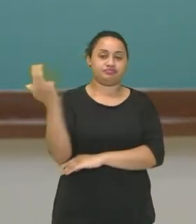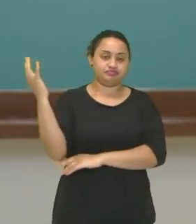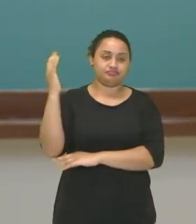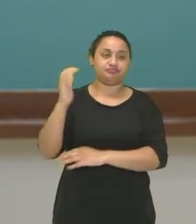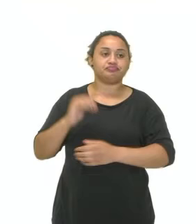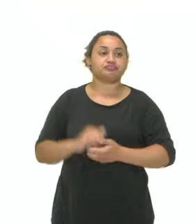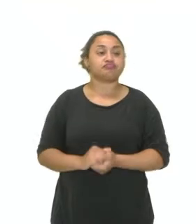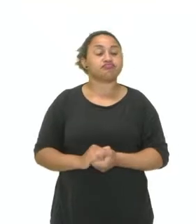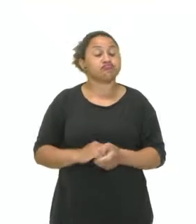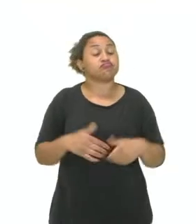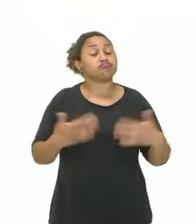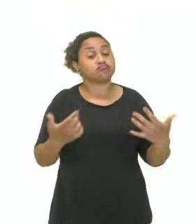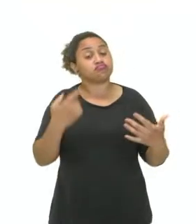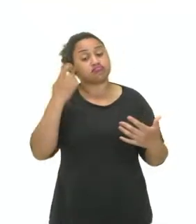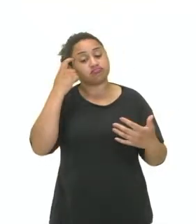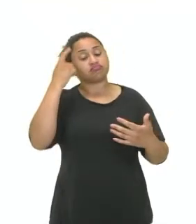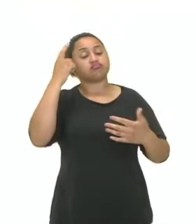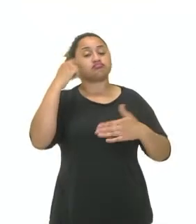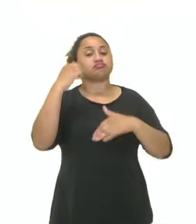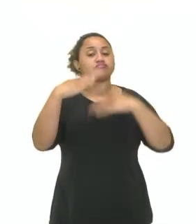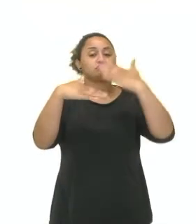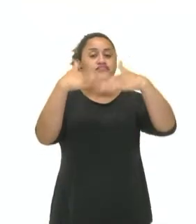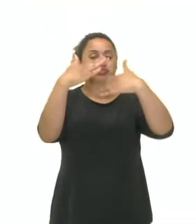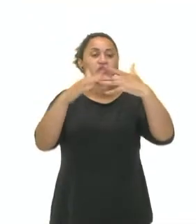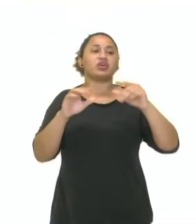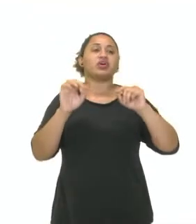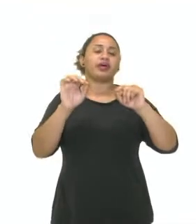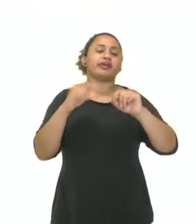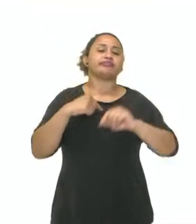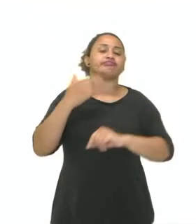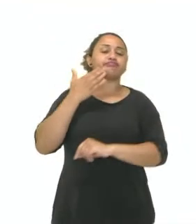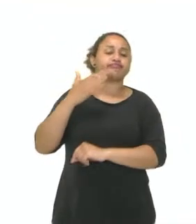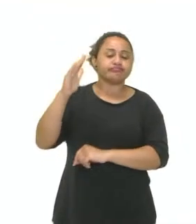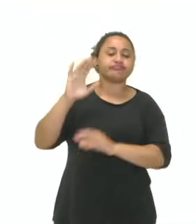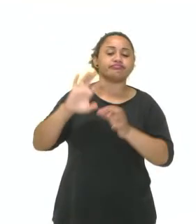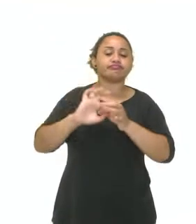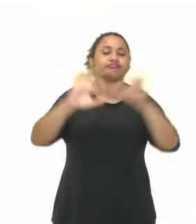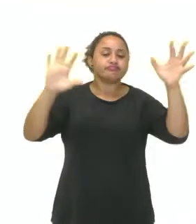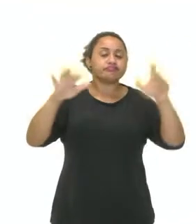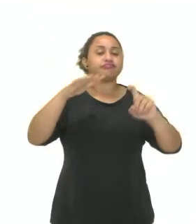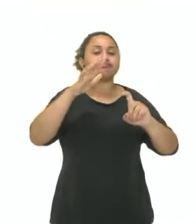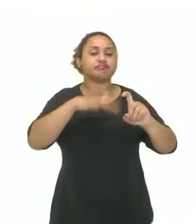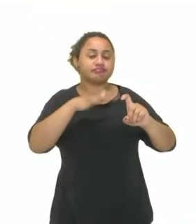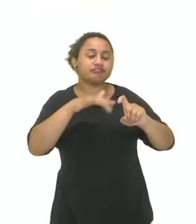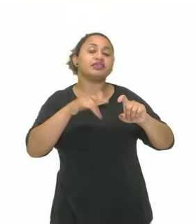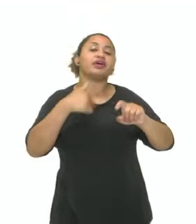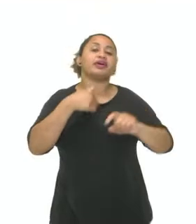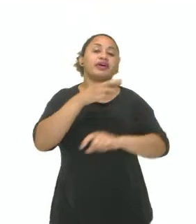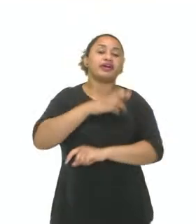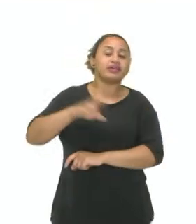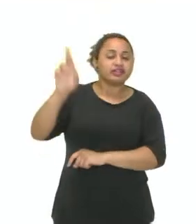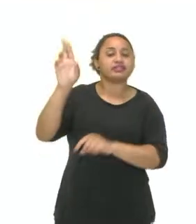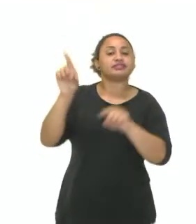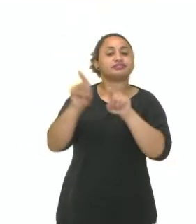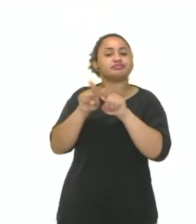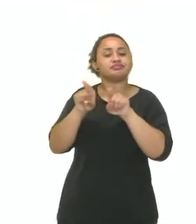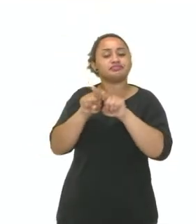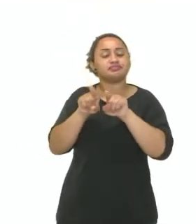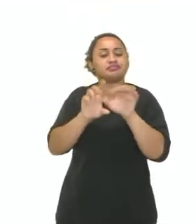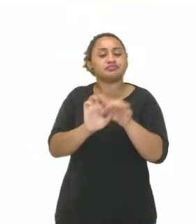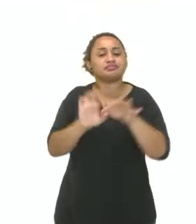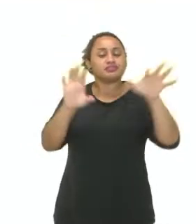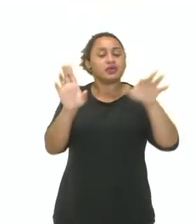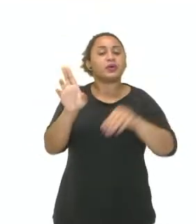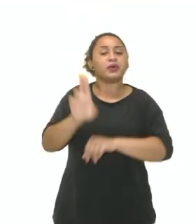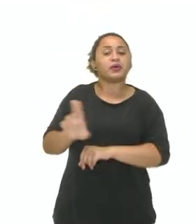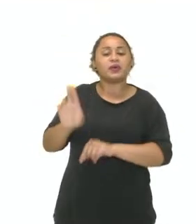de progresso ela é reforçada pela promessa da libertação do mito, da religião, da superstição e a libertação do